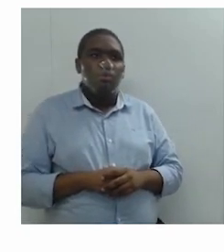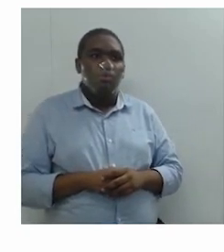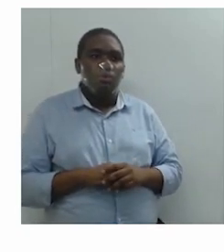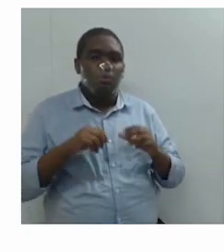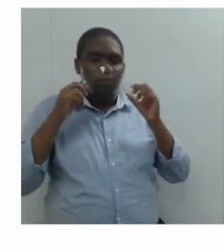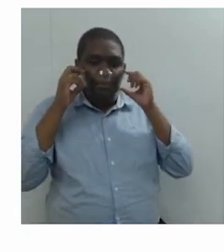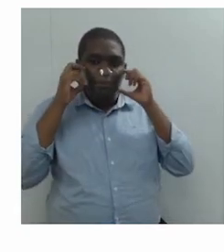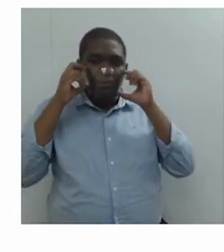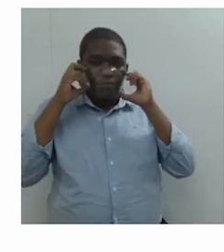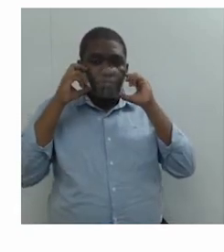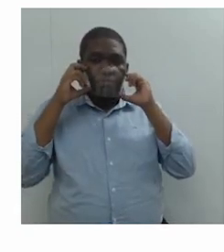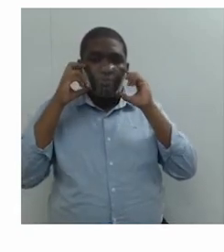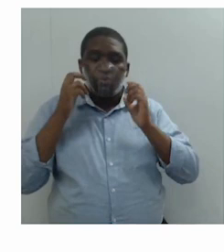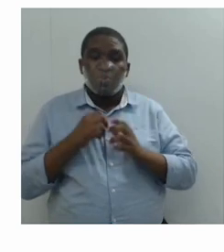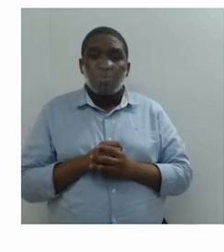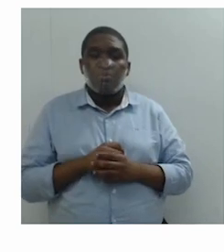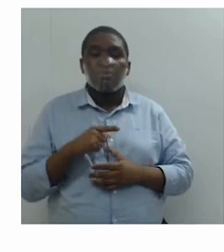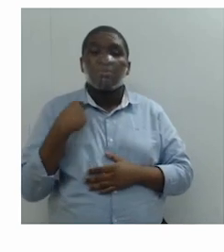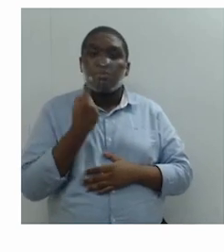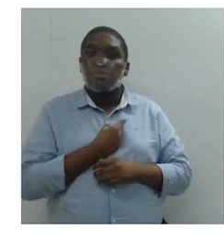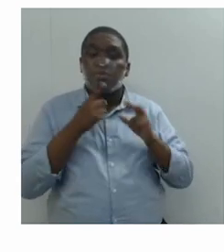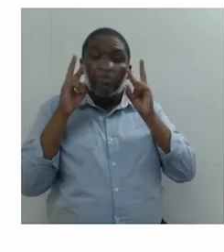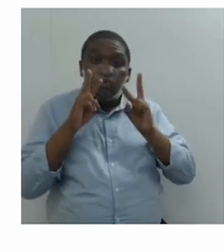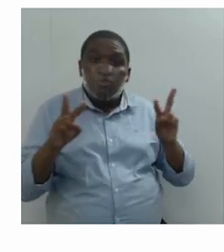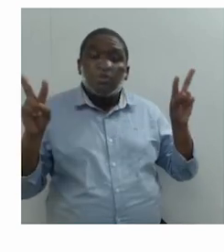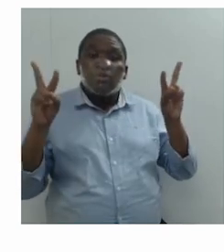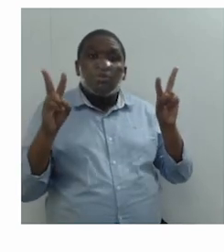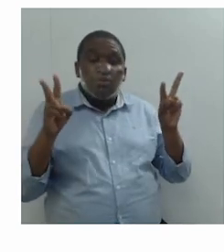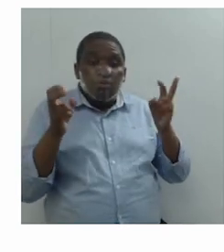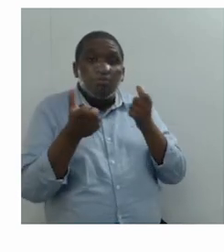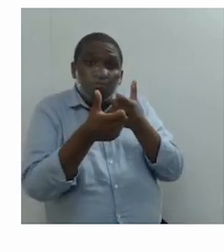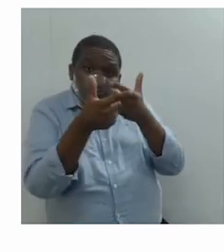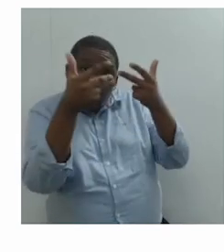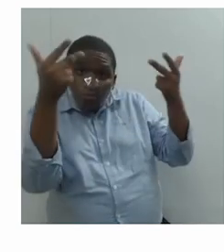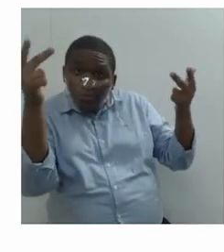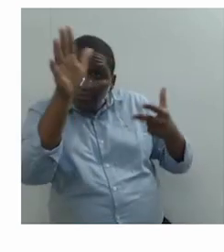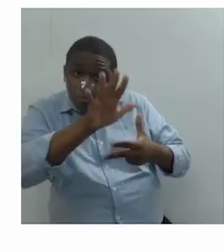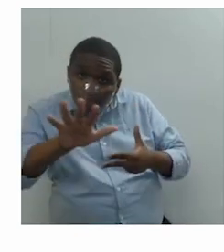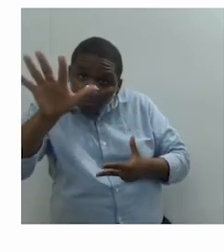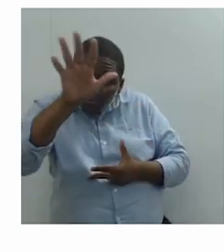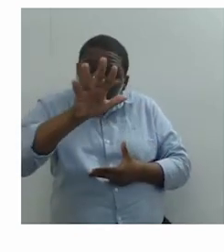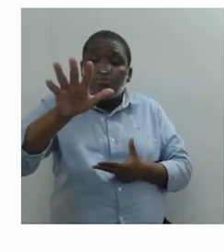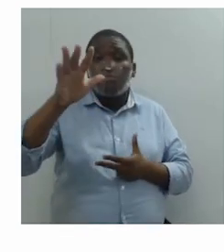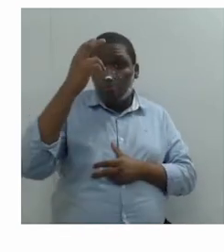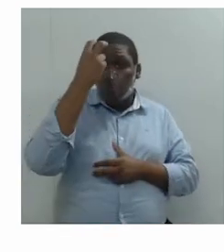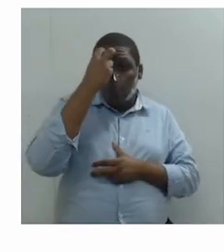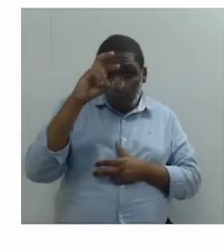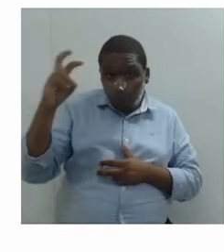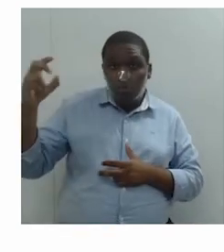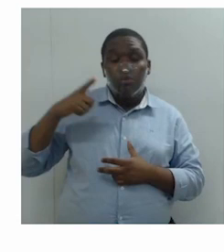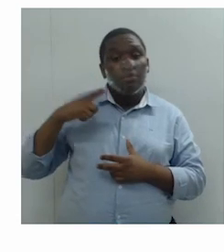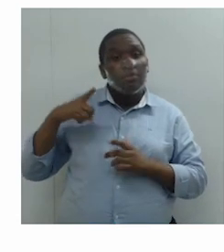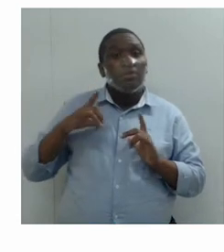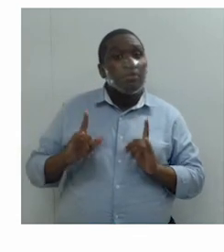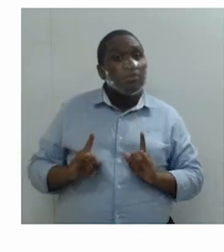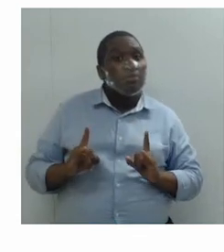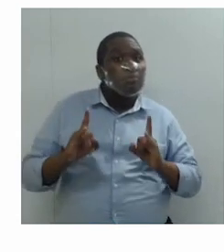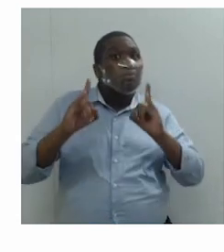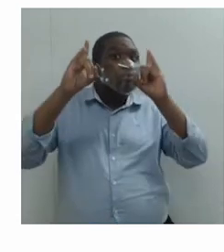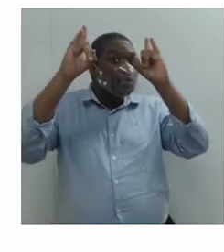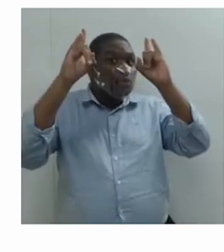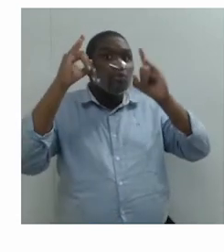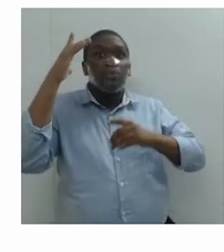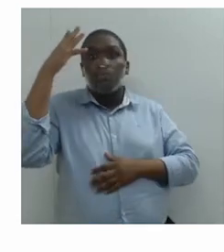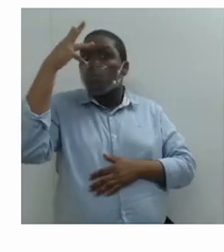estamos vendo elementos da paisagem cultural. Estamos vendo prédios, ou